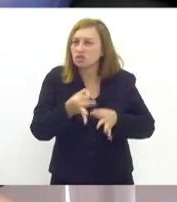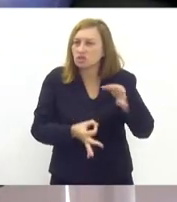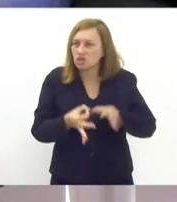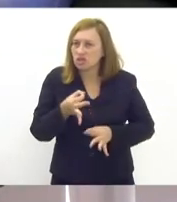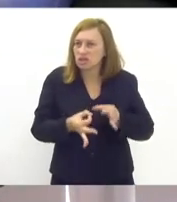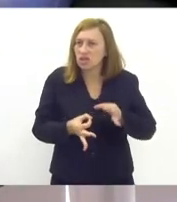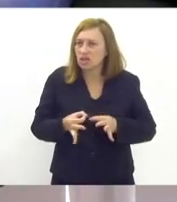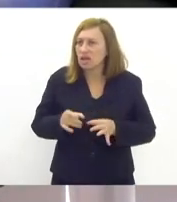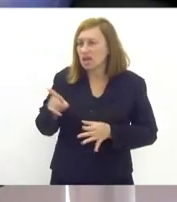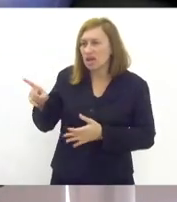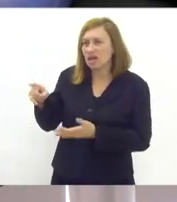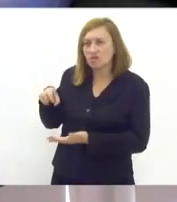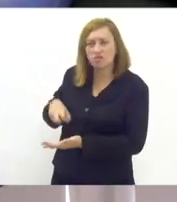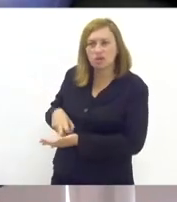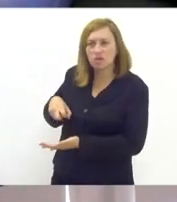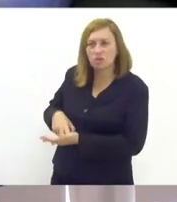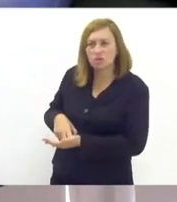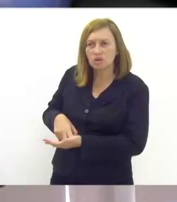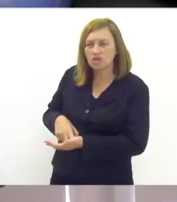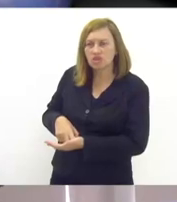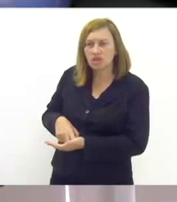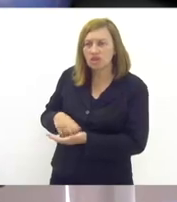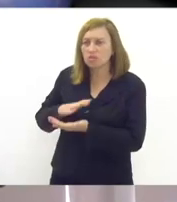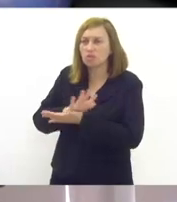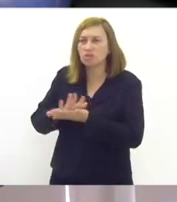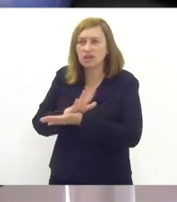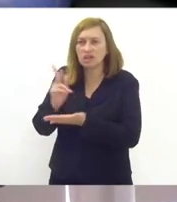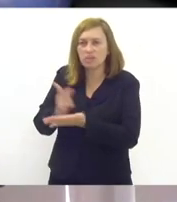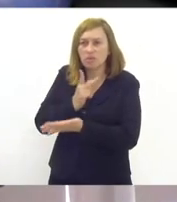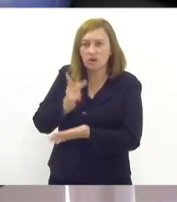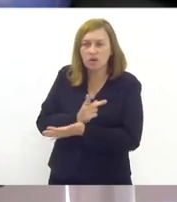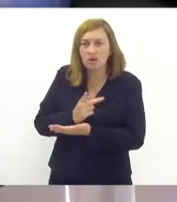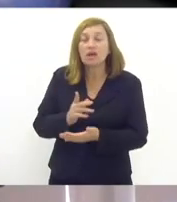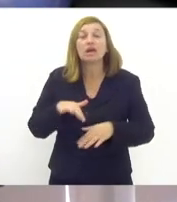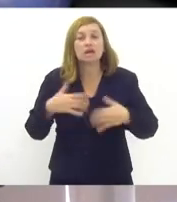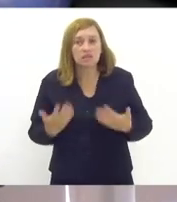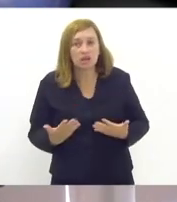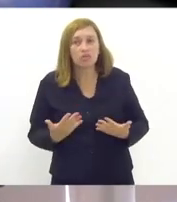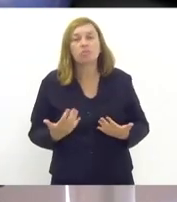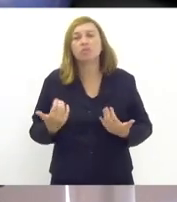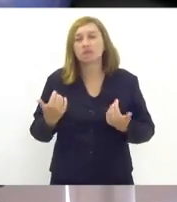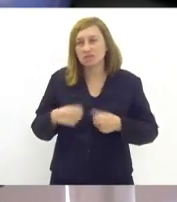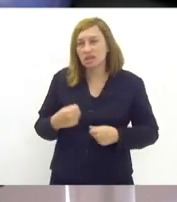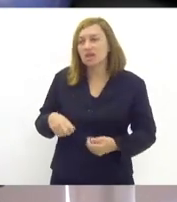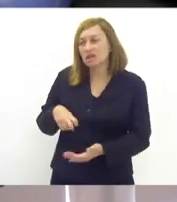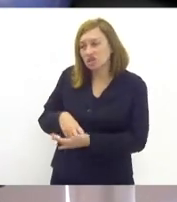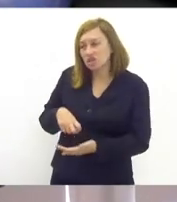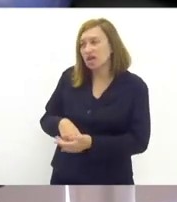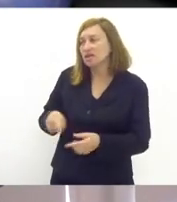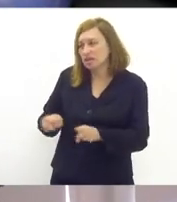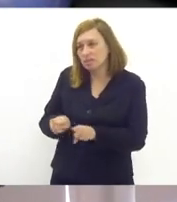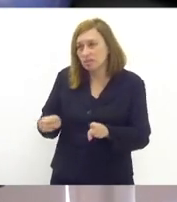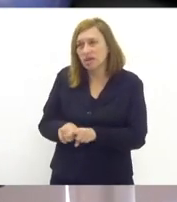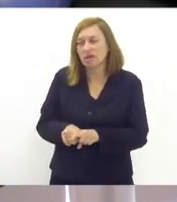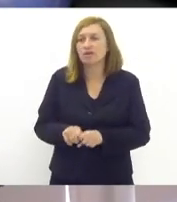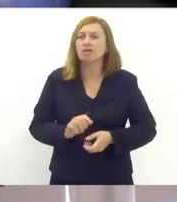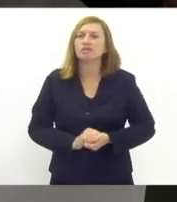por aquilo. Então, assim, deveria vir de cima para baixo também. Entendeu?